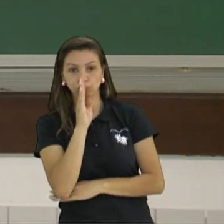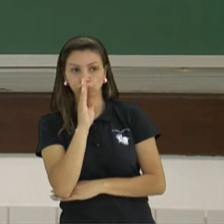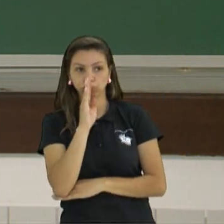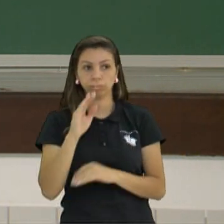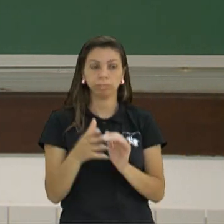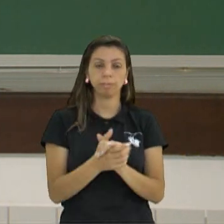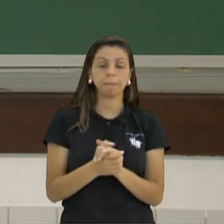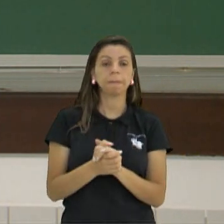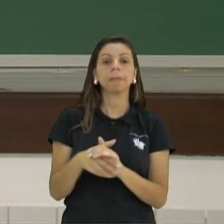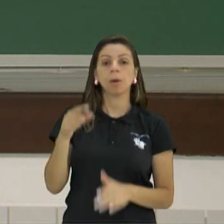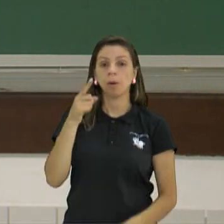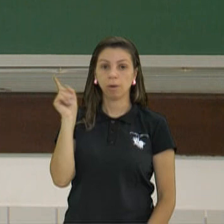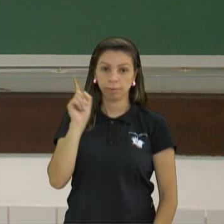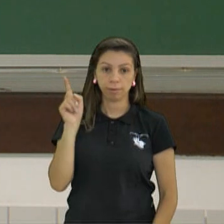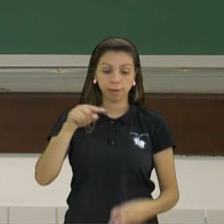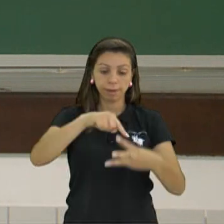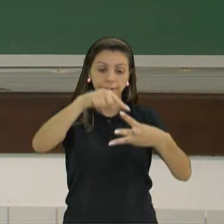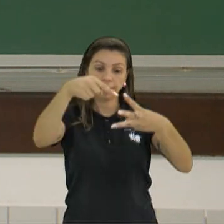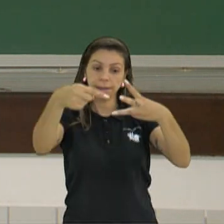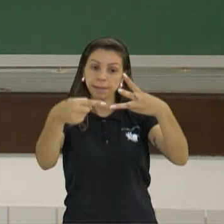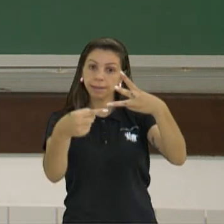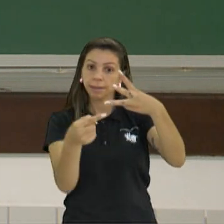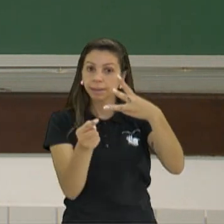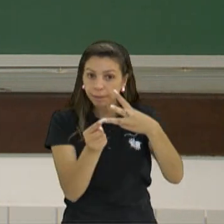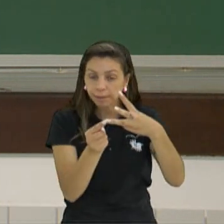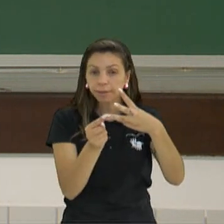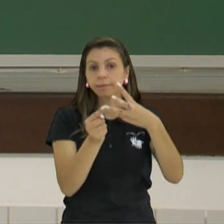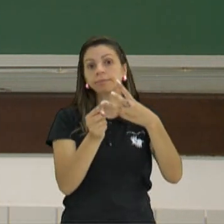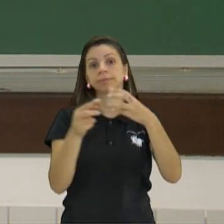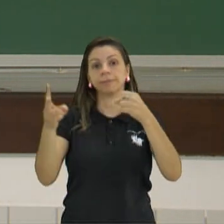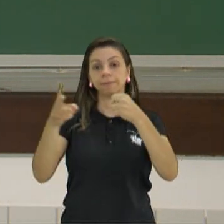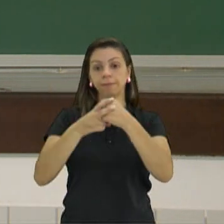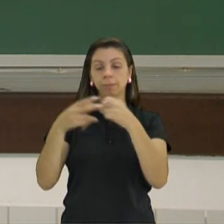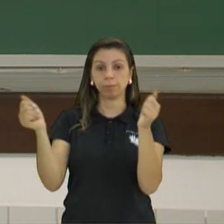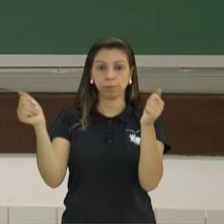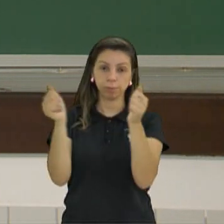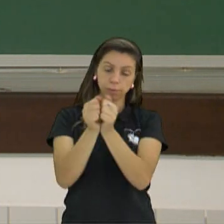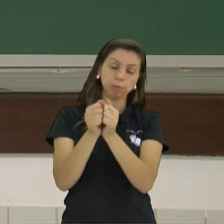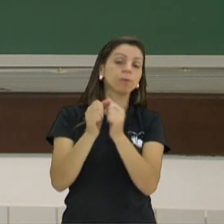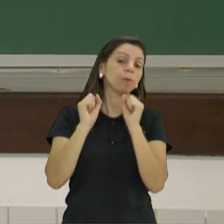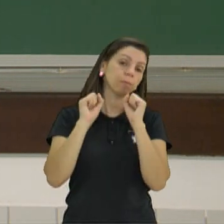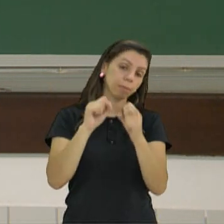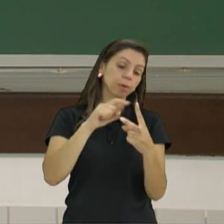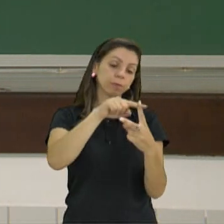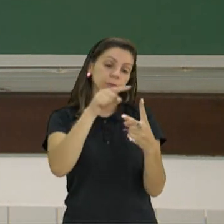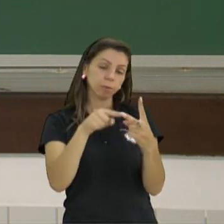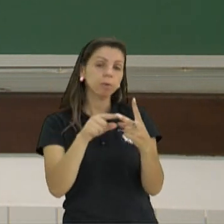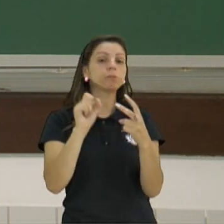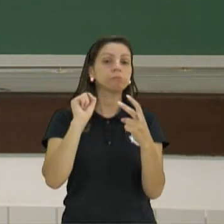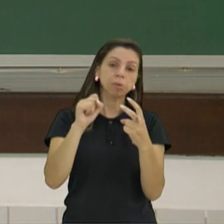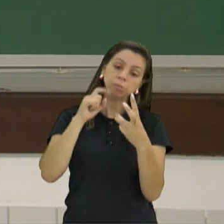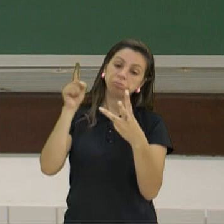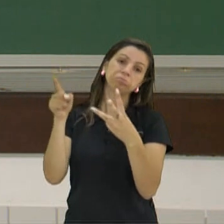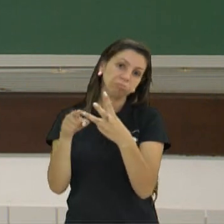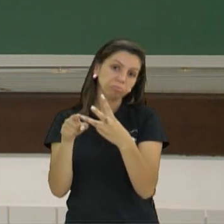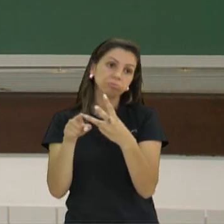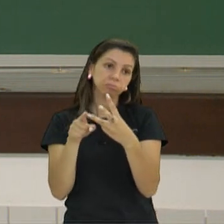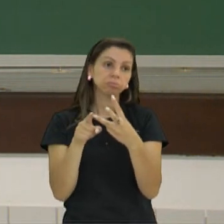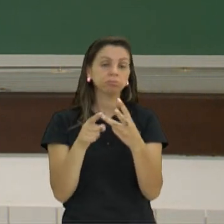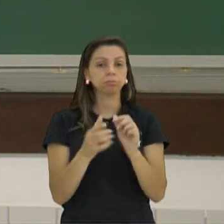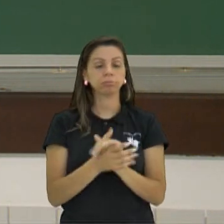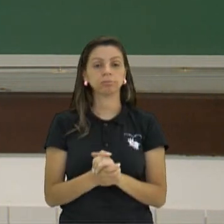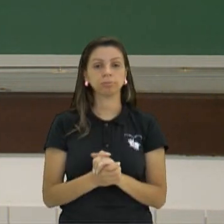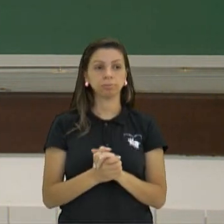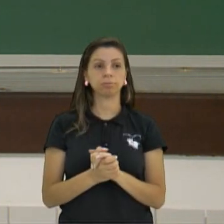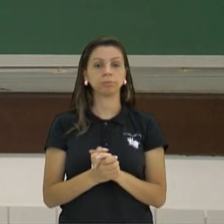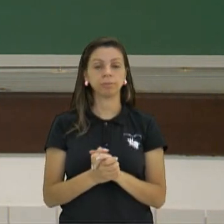Portanto, isso daqui é uma locução verbal. Pode ter três, pode ter dois, tá bom?